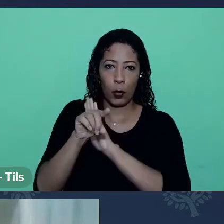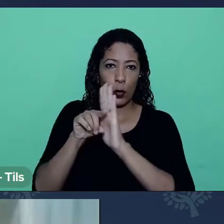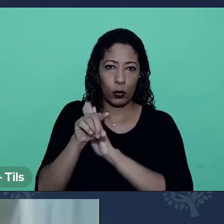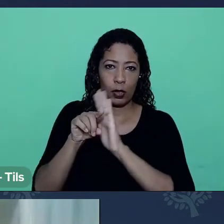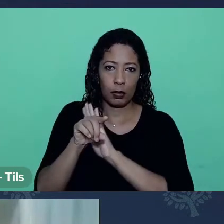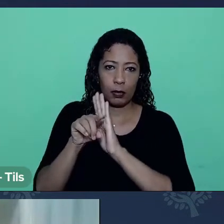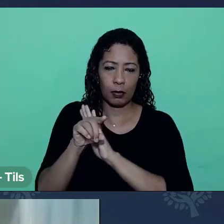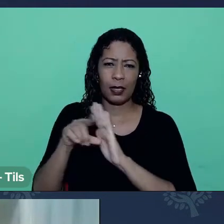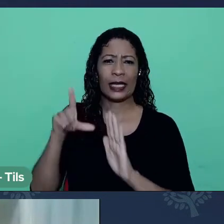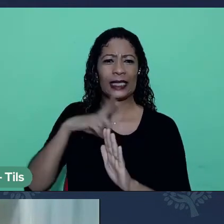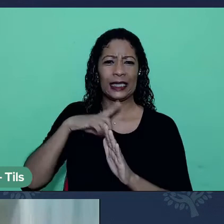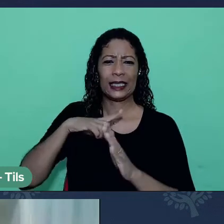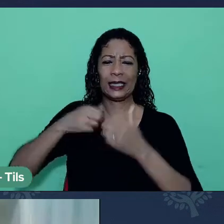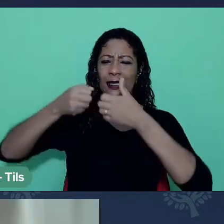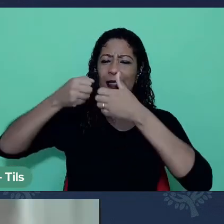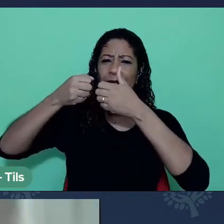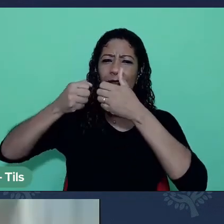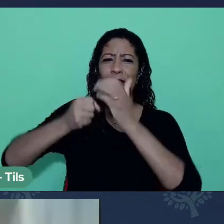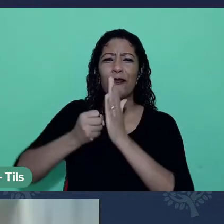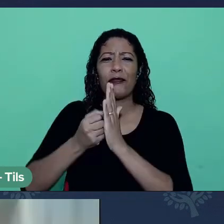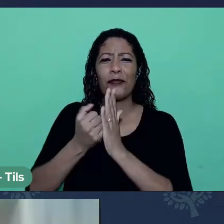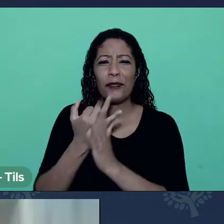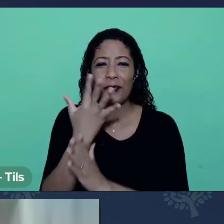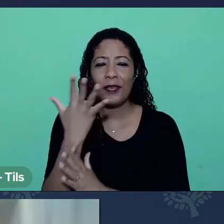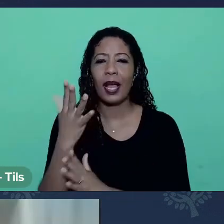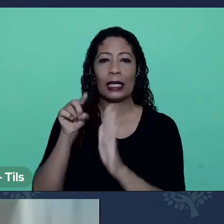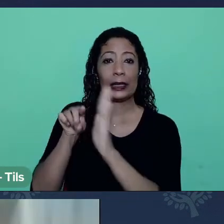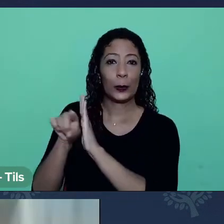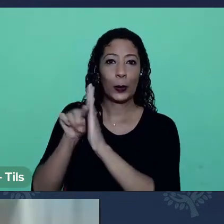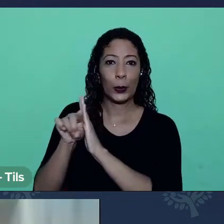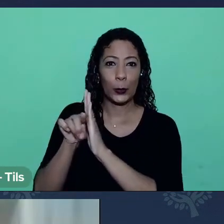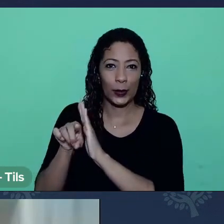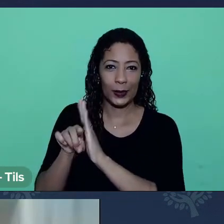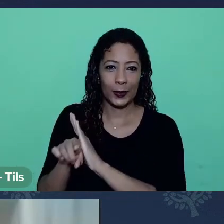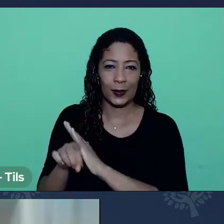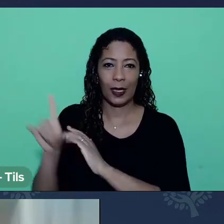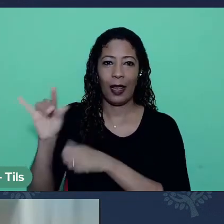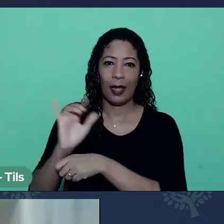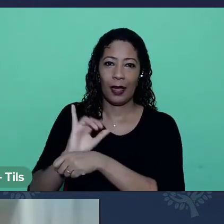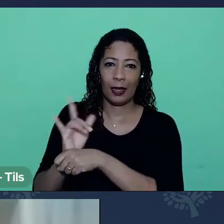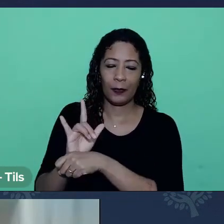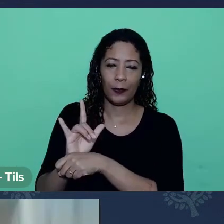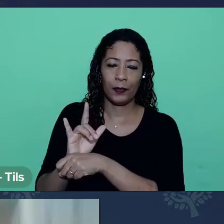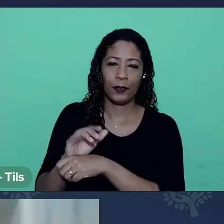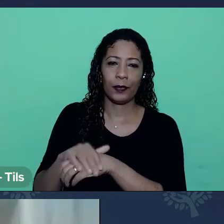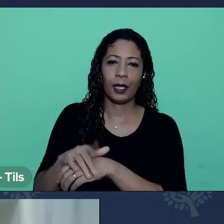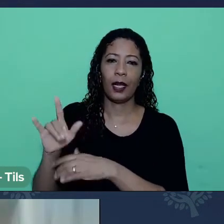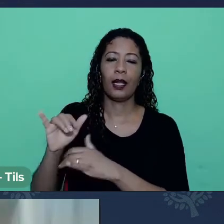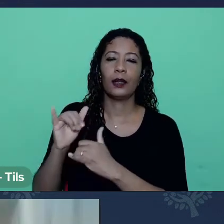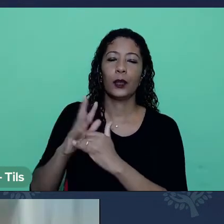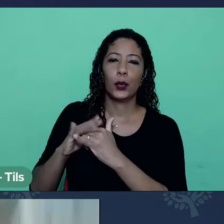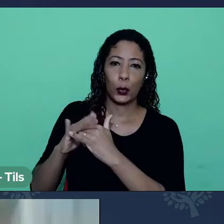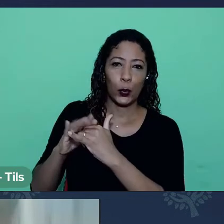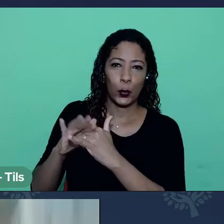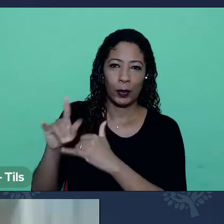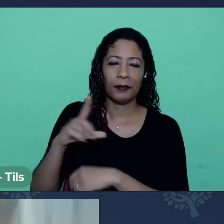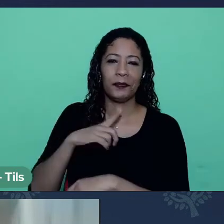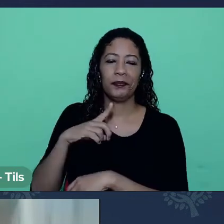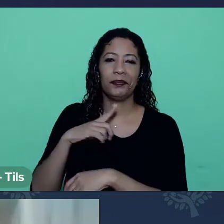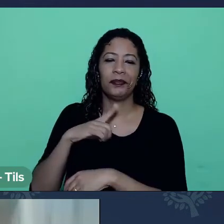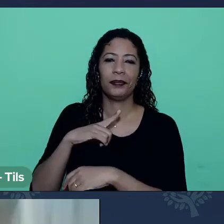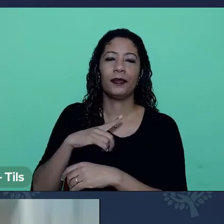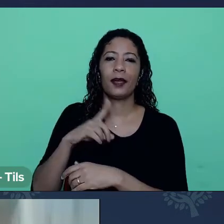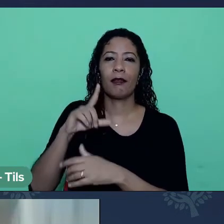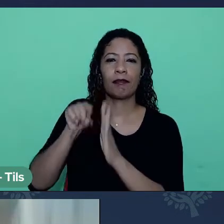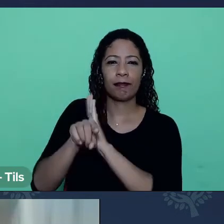perguntas, tiveram inúmeras perguntas lá no chat do YouTube, né, o pessoal acompanhando aí, né, de forma muito